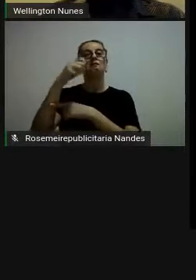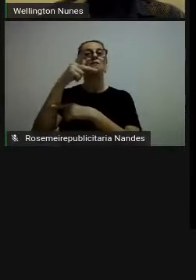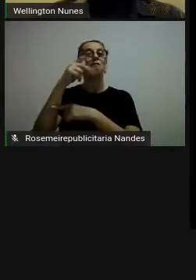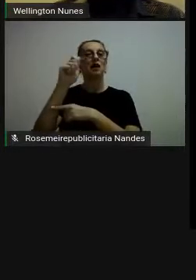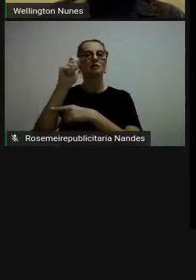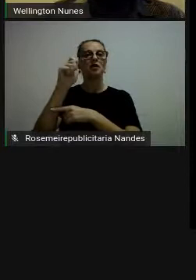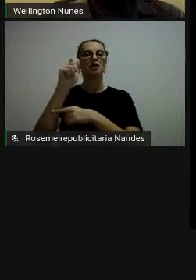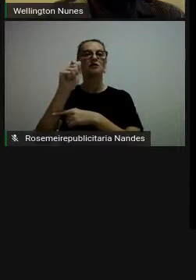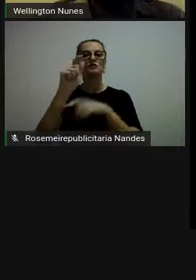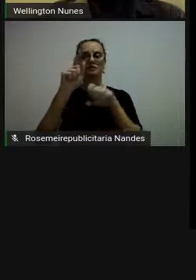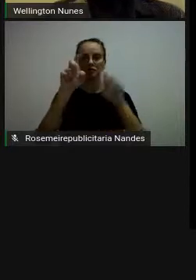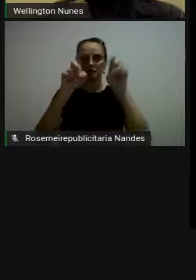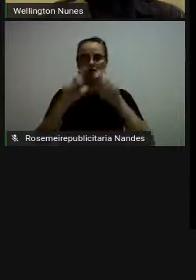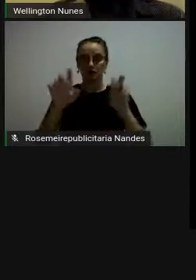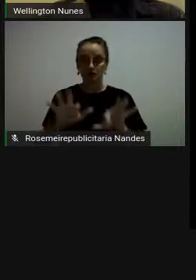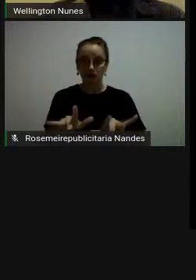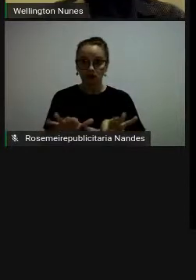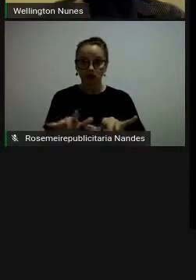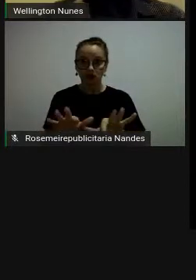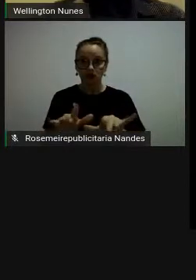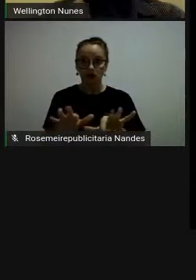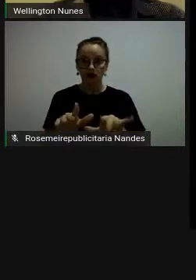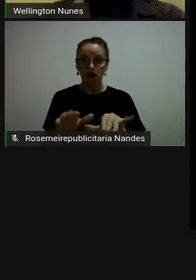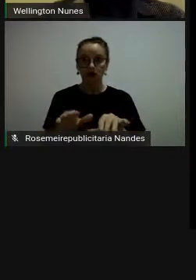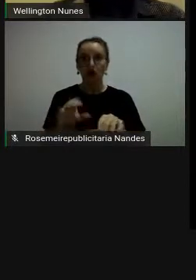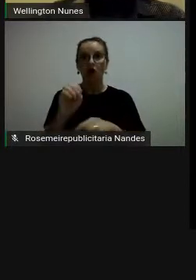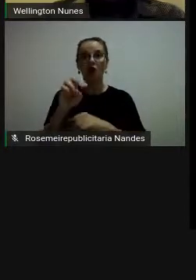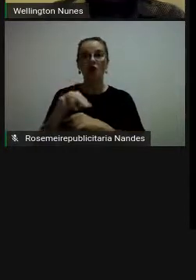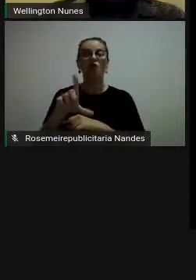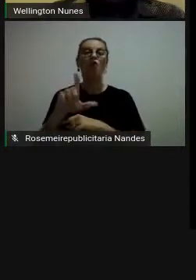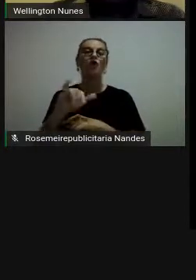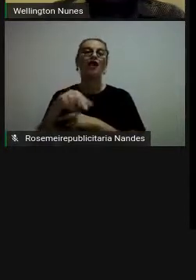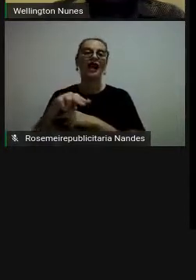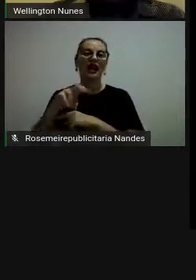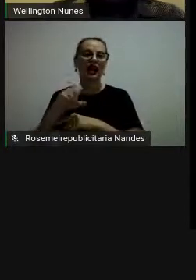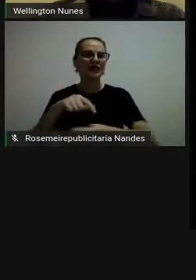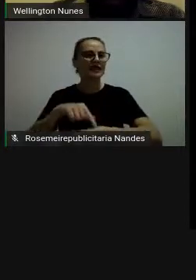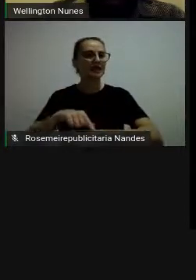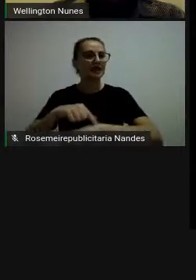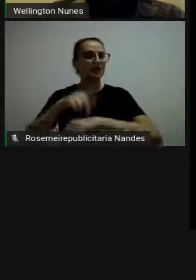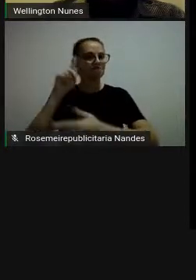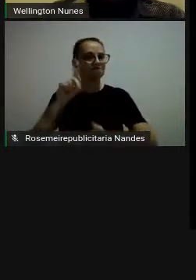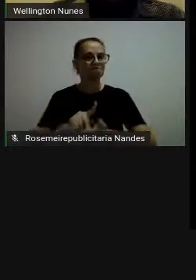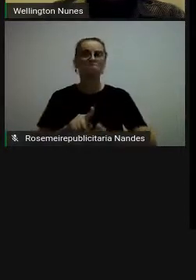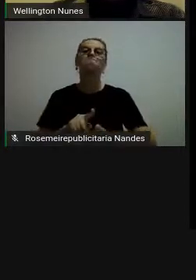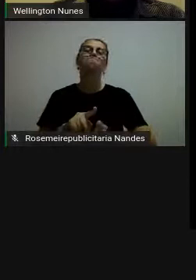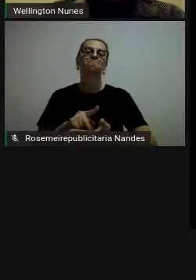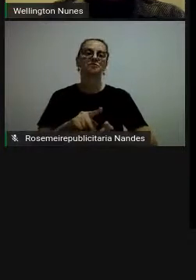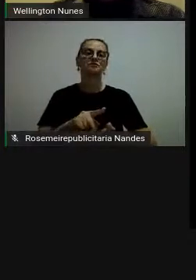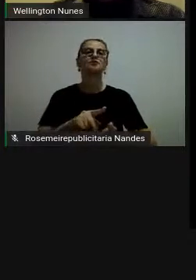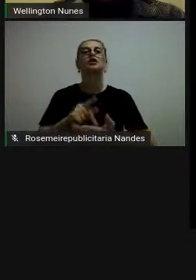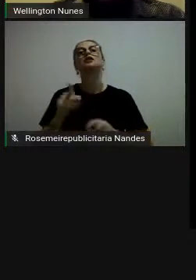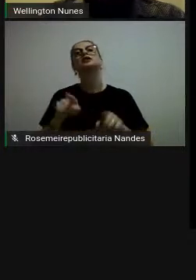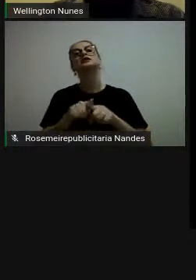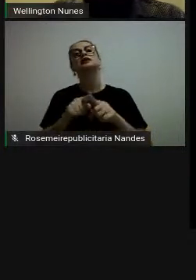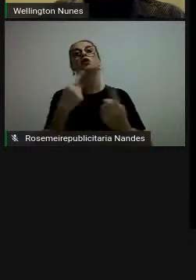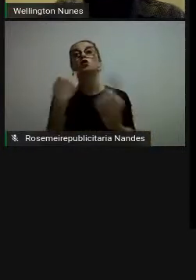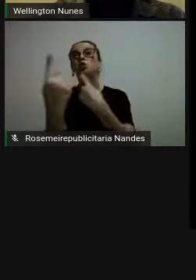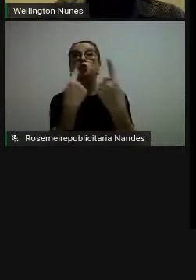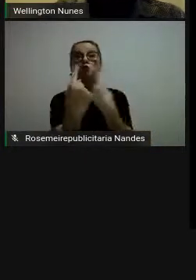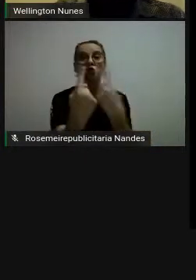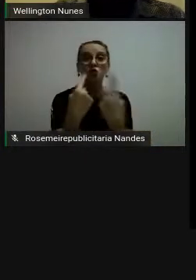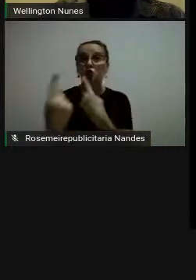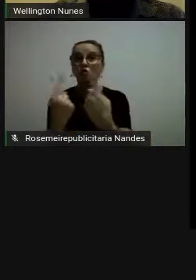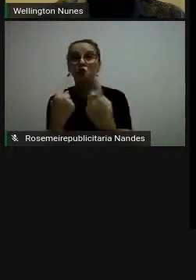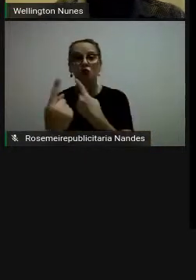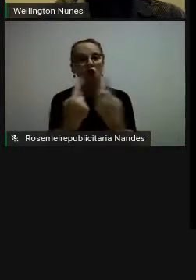vai ter acesso a essa plataforma online, que mostra até em tempo real o trânsito. No momento que eu